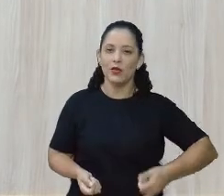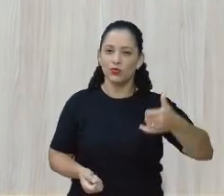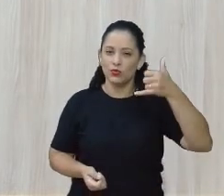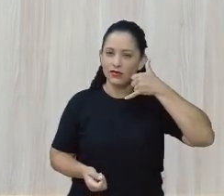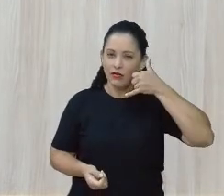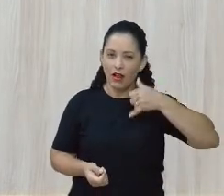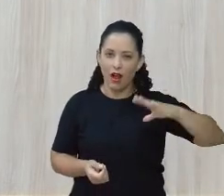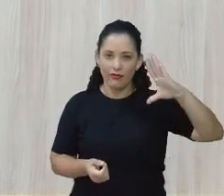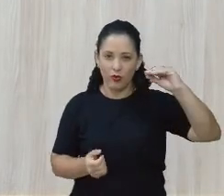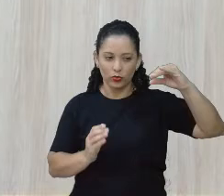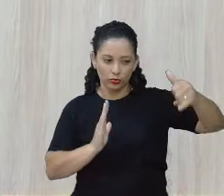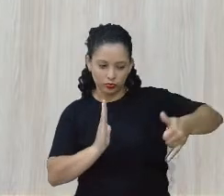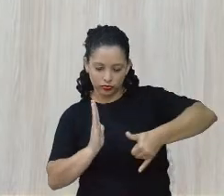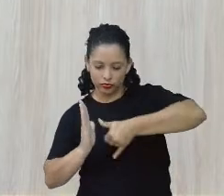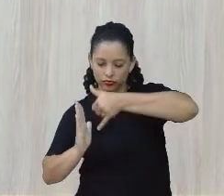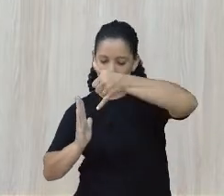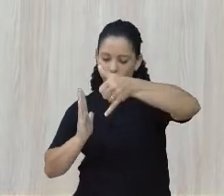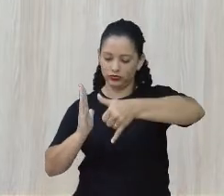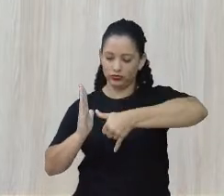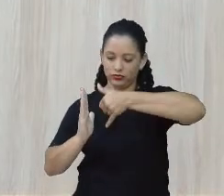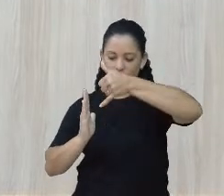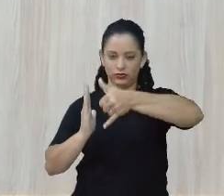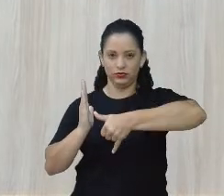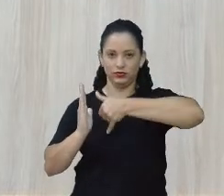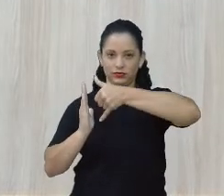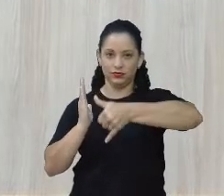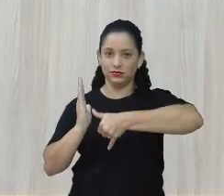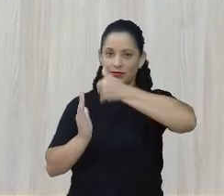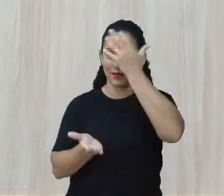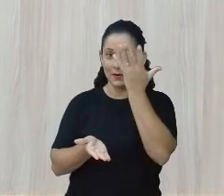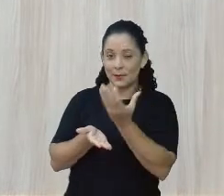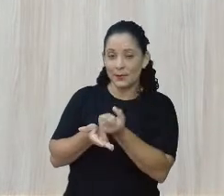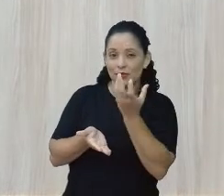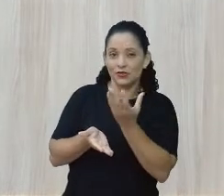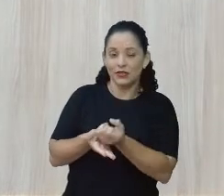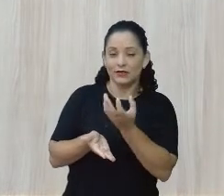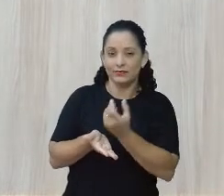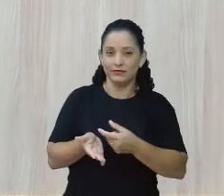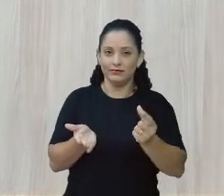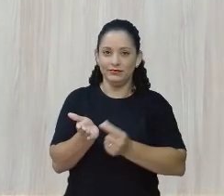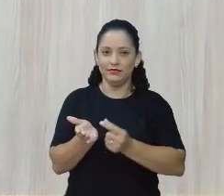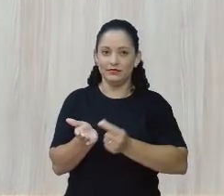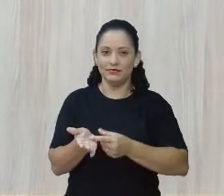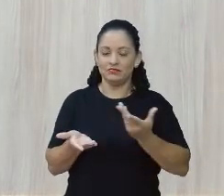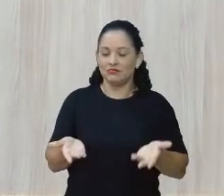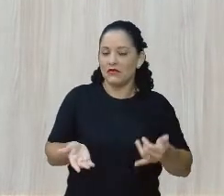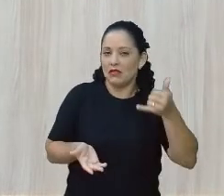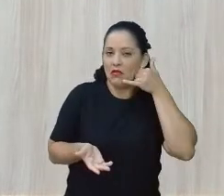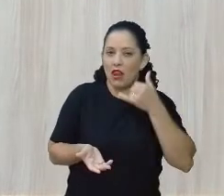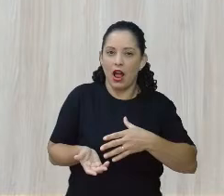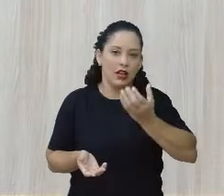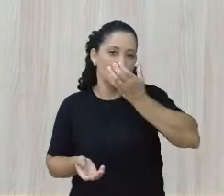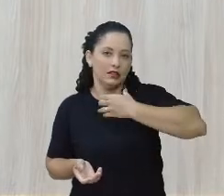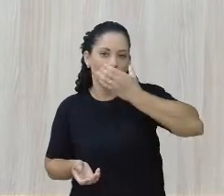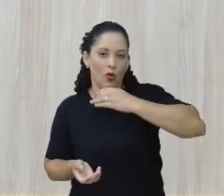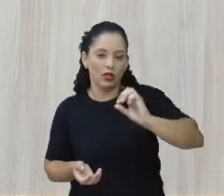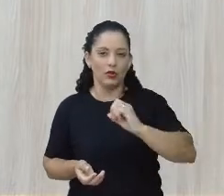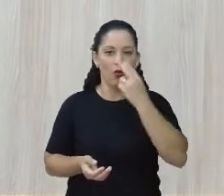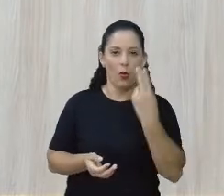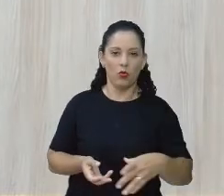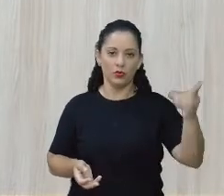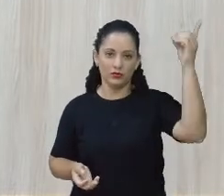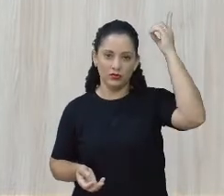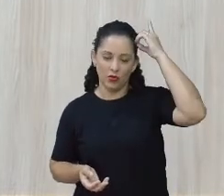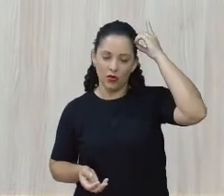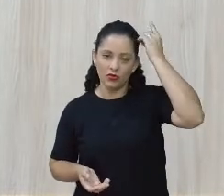tela do seu celular com a câmera aberta para os QR Codes, se o seu celular for Android ou iOS, tem aí a